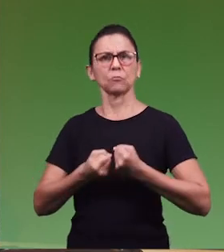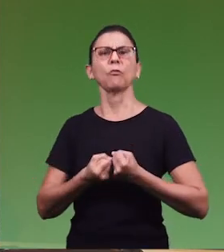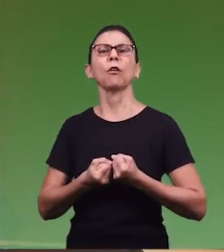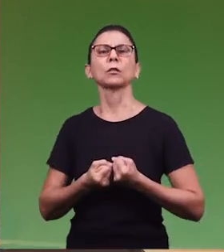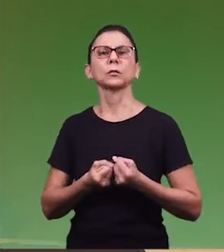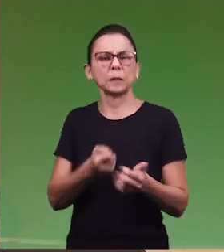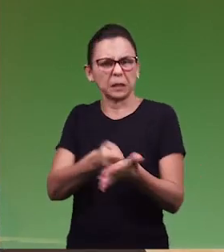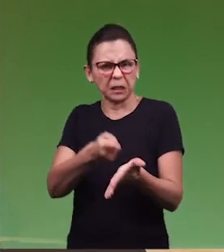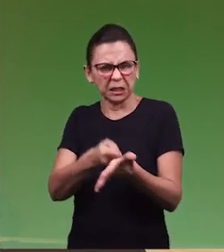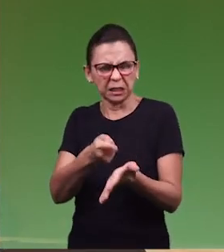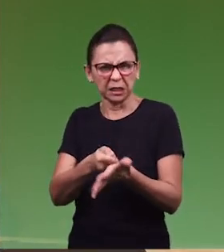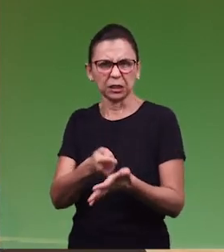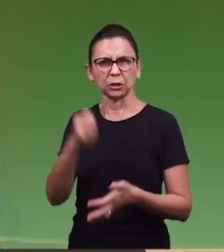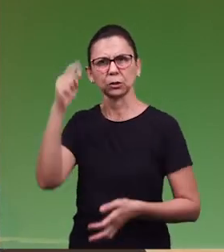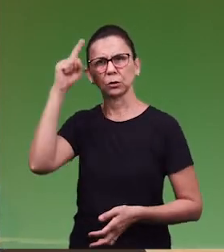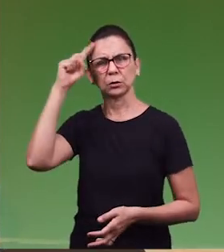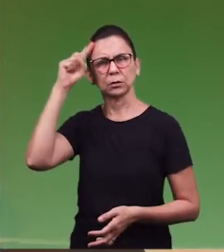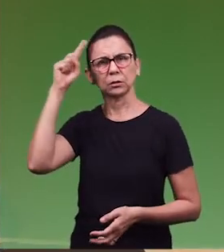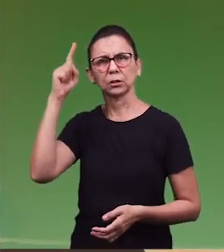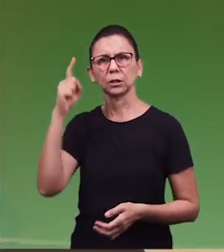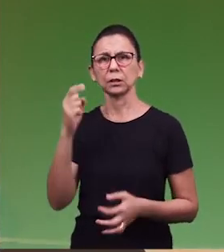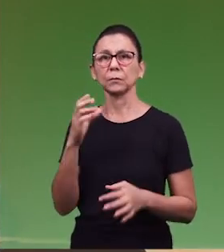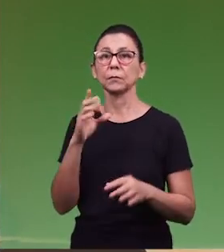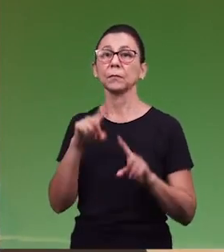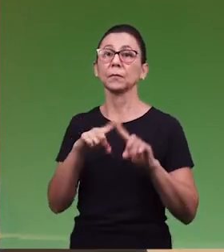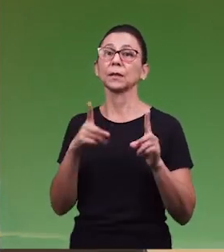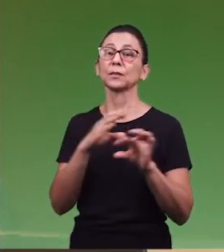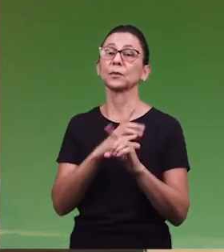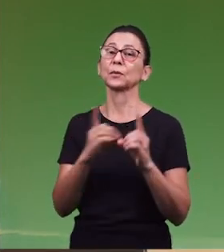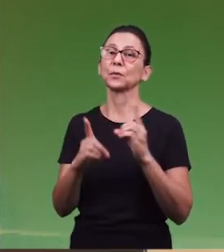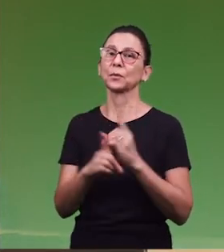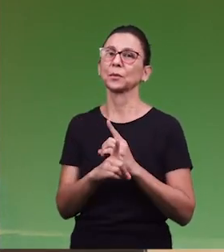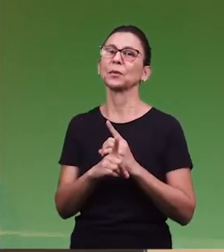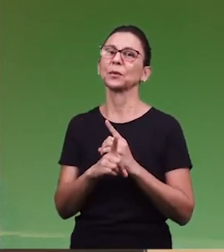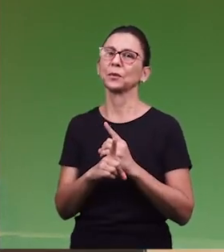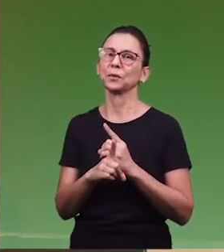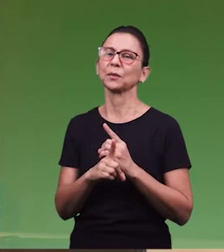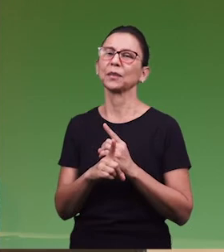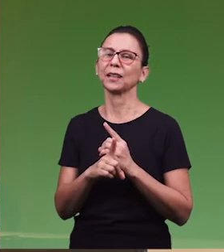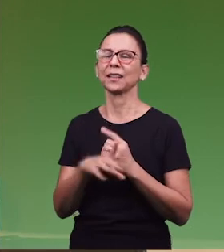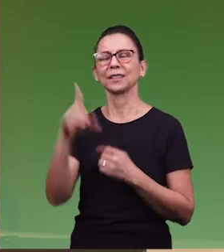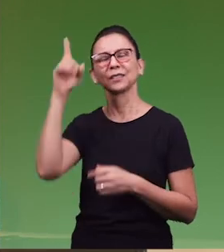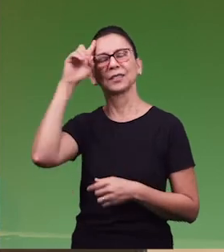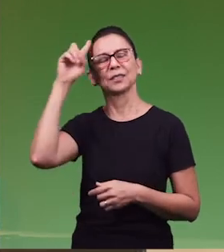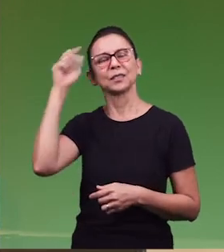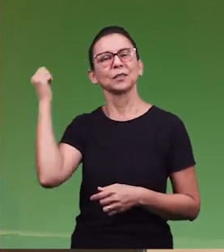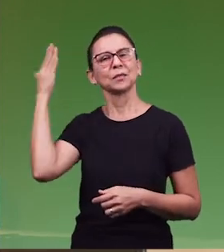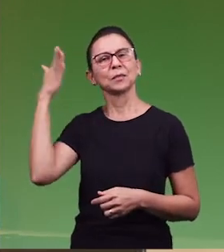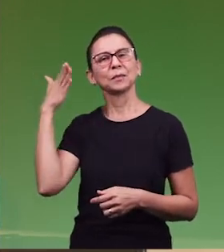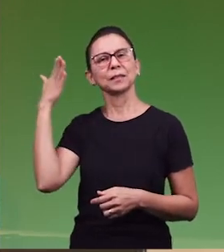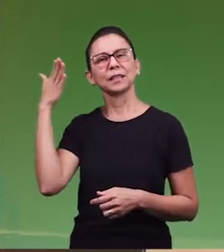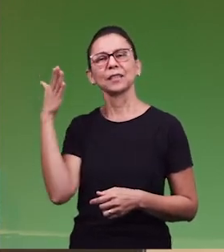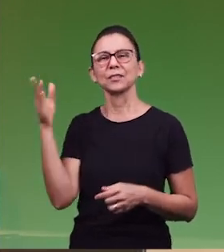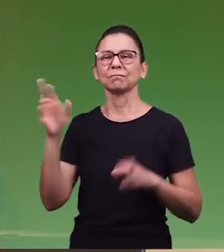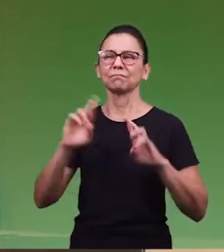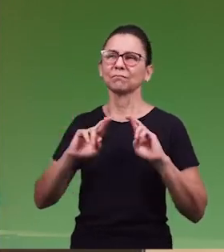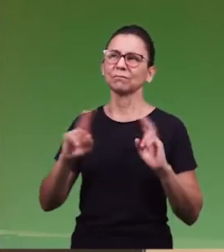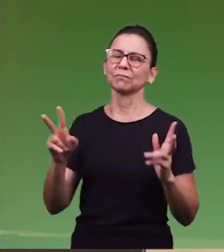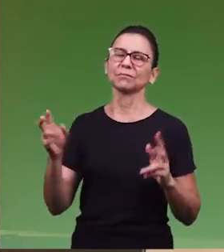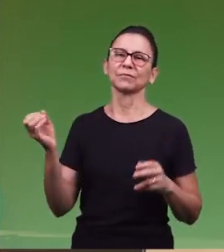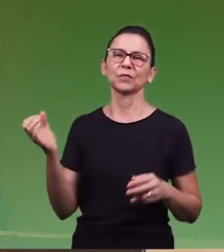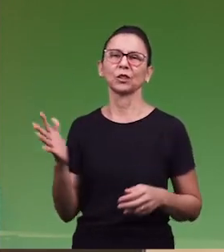mas cada dia tem um alimento novo para a igreja, o alimento no louvor, o alimento na palavra, o alimento que vem através